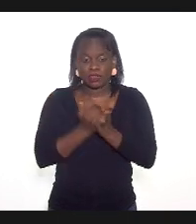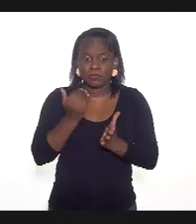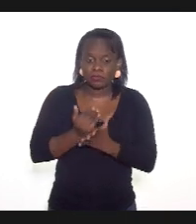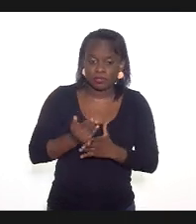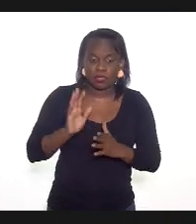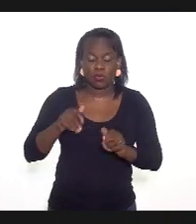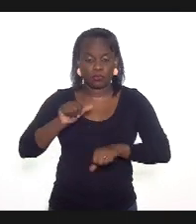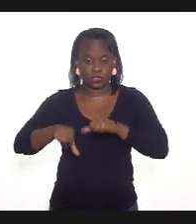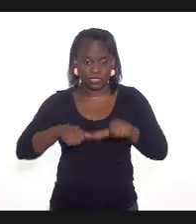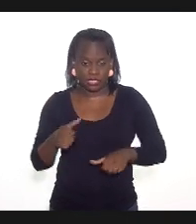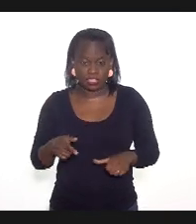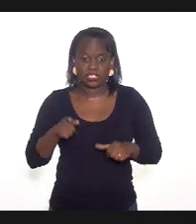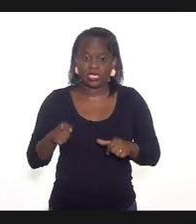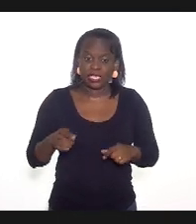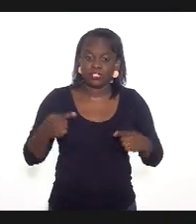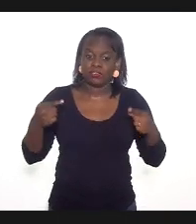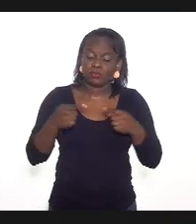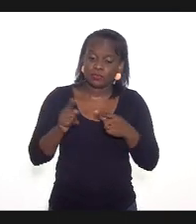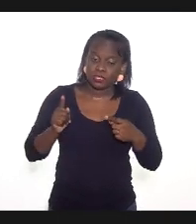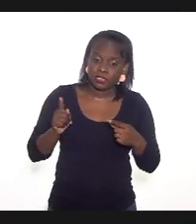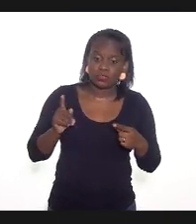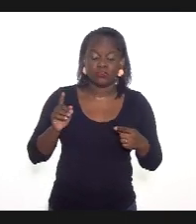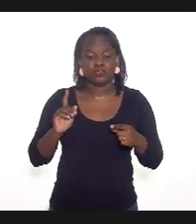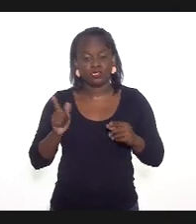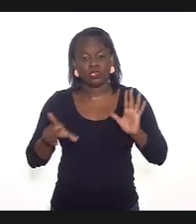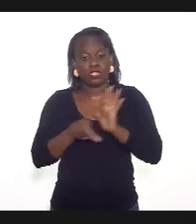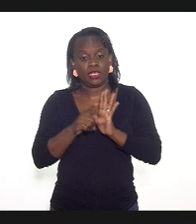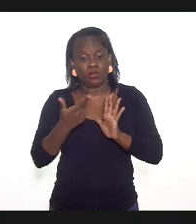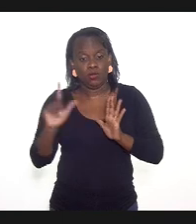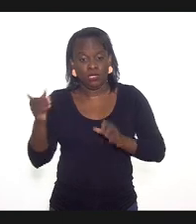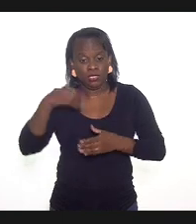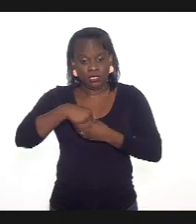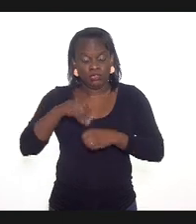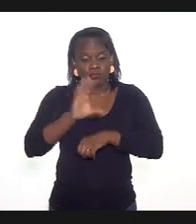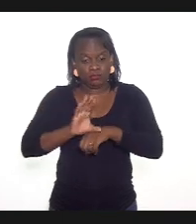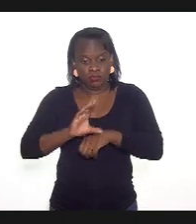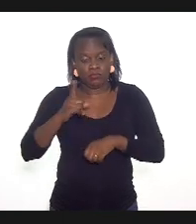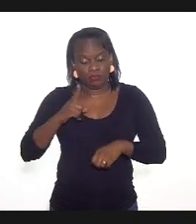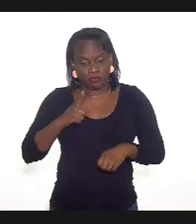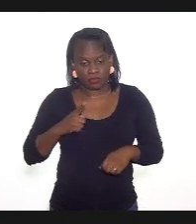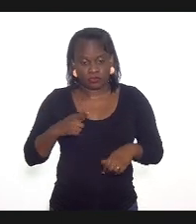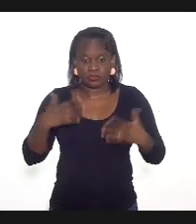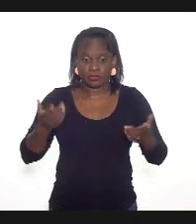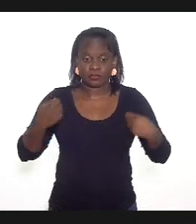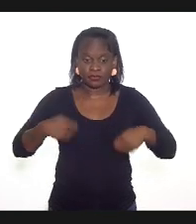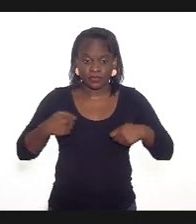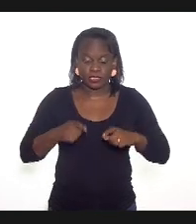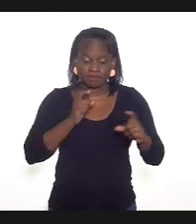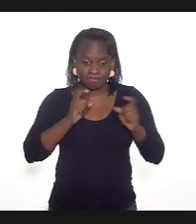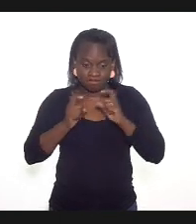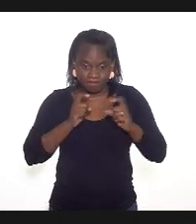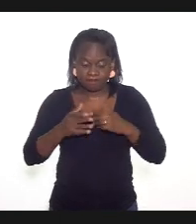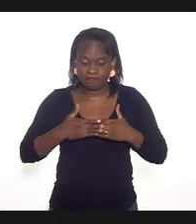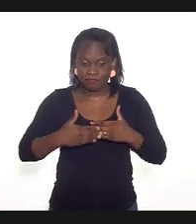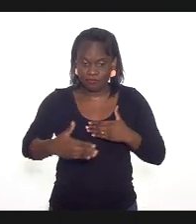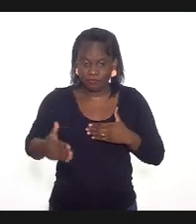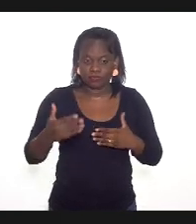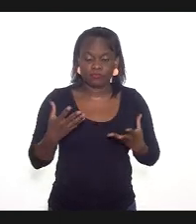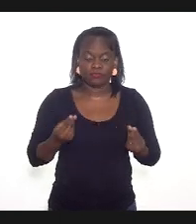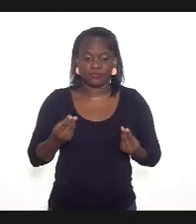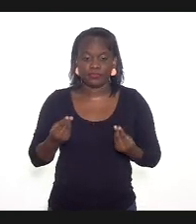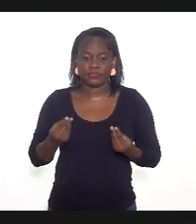alterar, se ele fere outra legislação infraconstitucional vigente. Acho que a gente tem que partir dessa discussão.